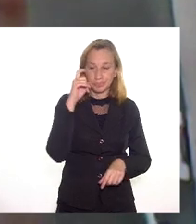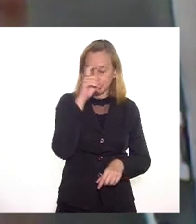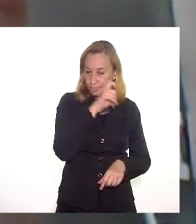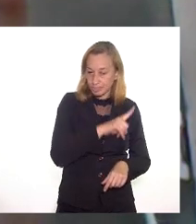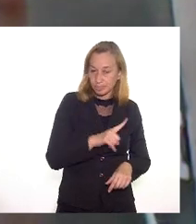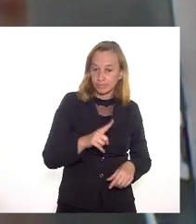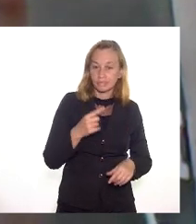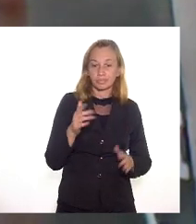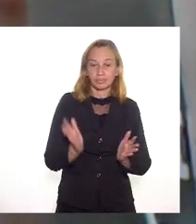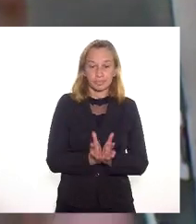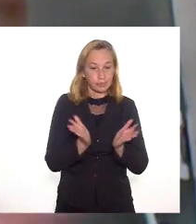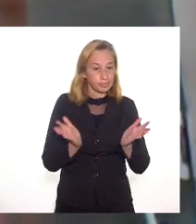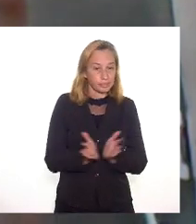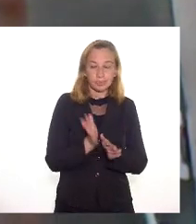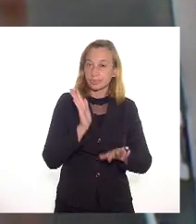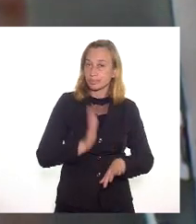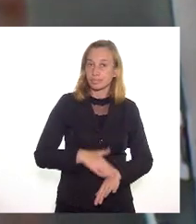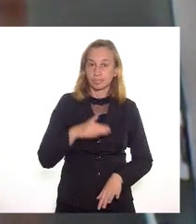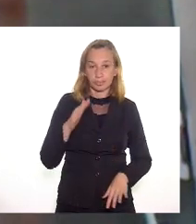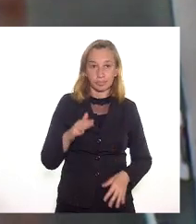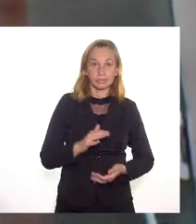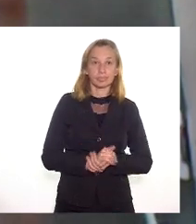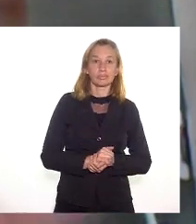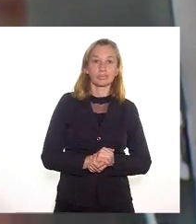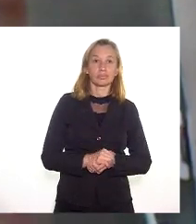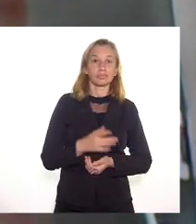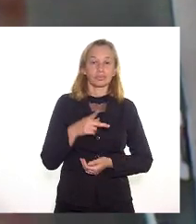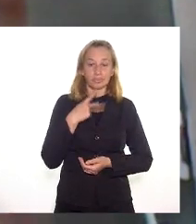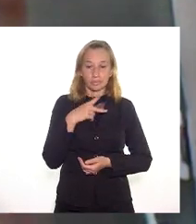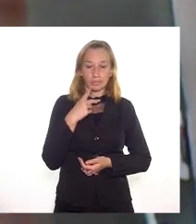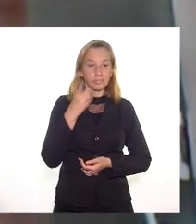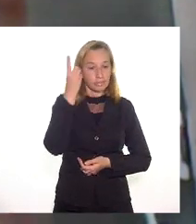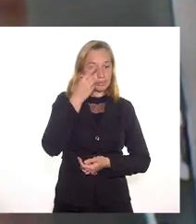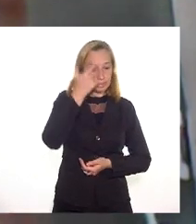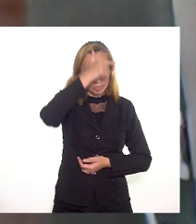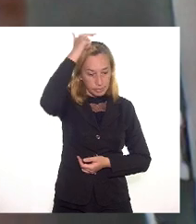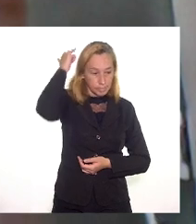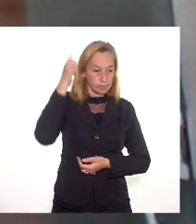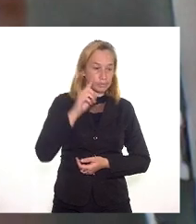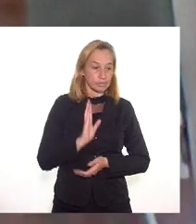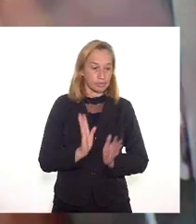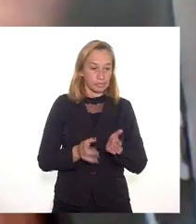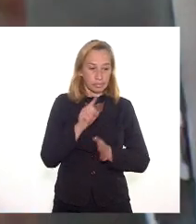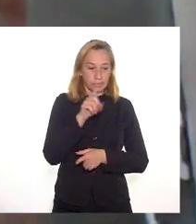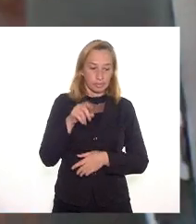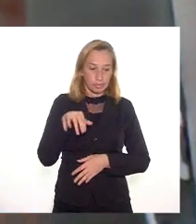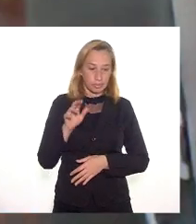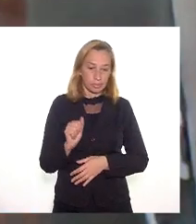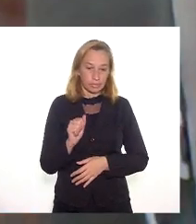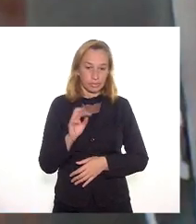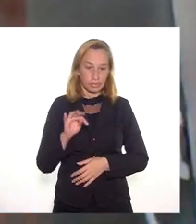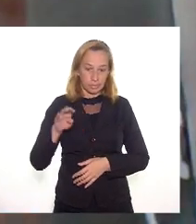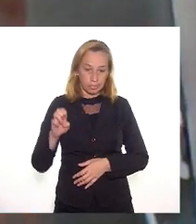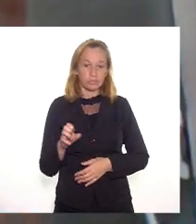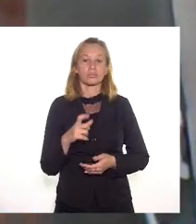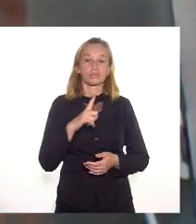da pobreza. Eu costumo dizer hoje, Luiz Paulo, que aqui na nossa região da Zona Oeste tem a pobreza e tem a miséria.